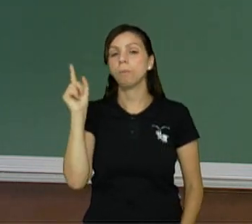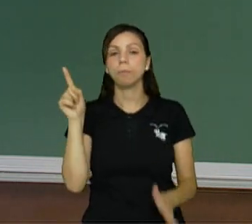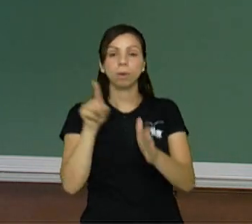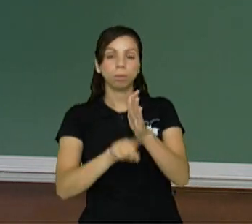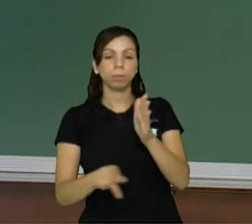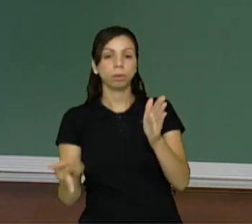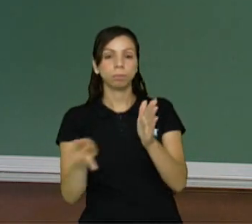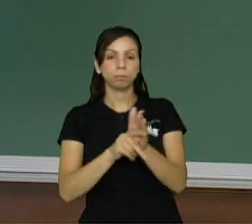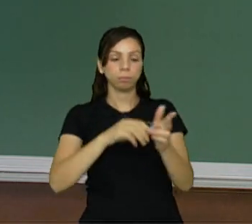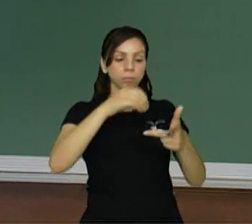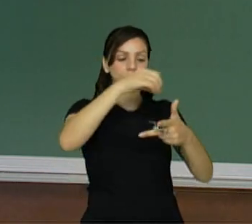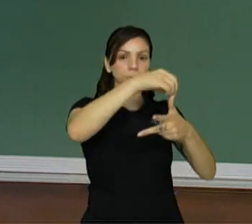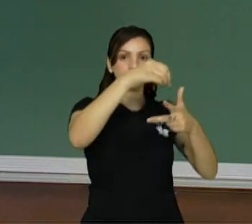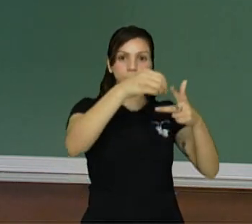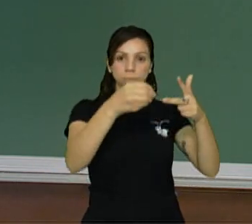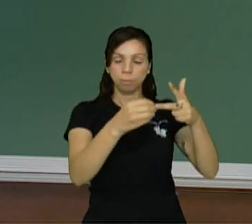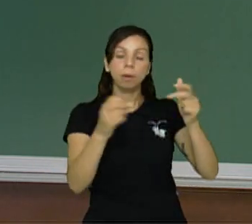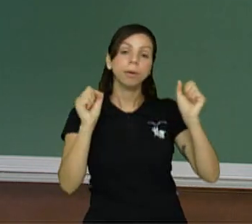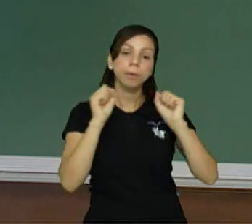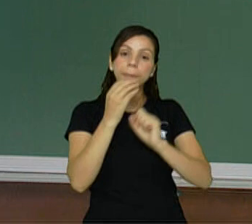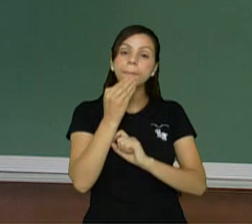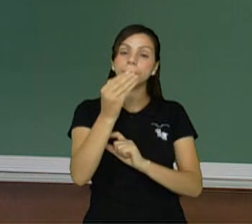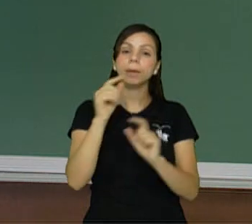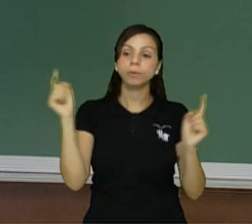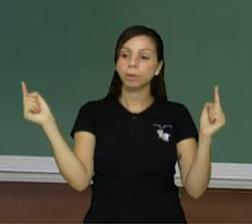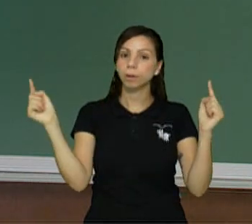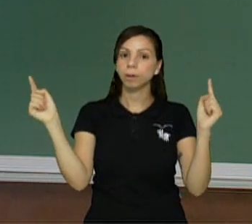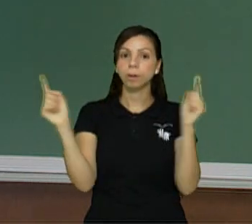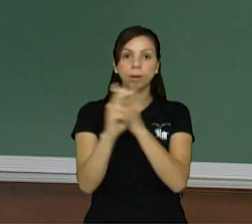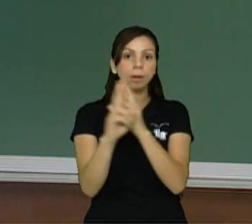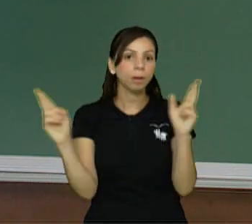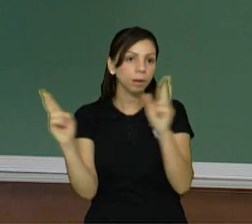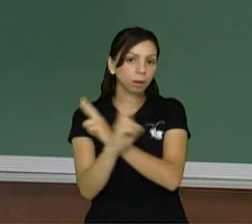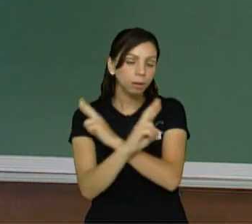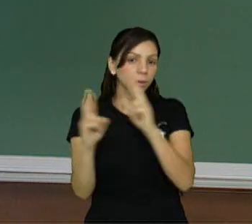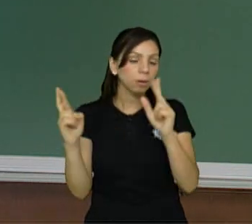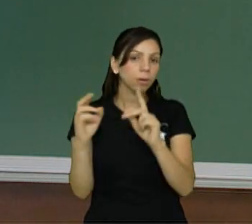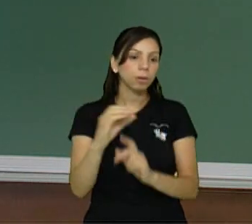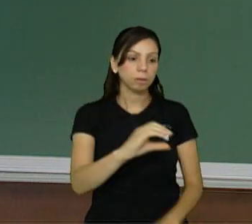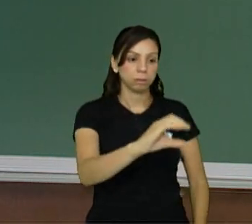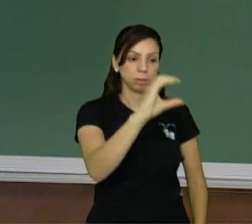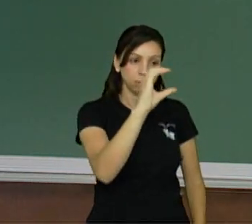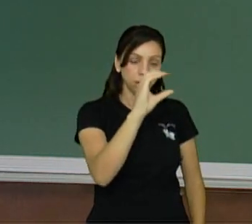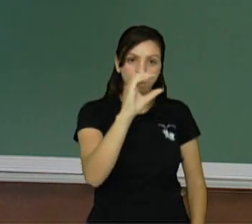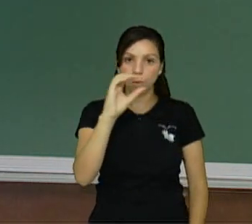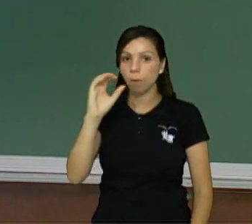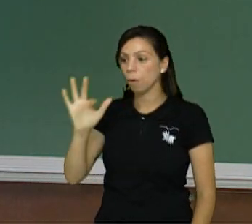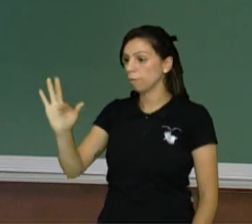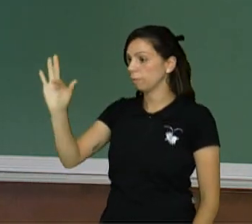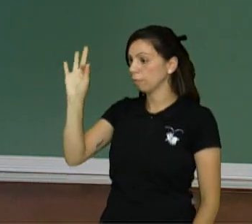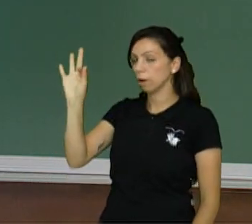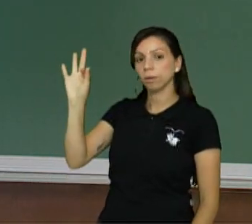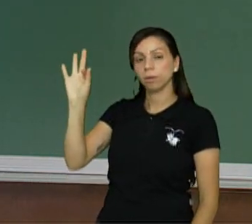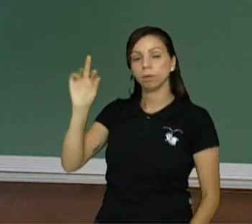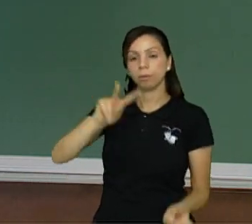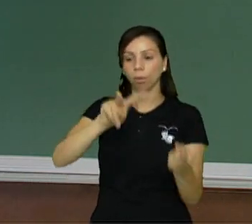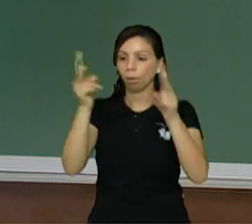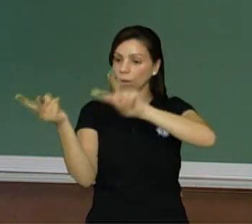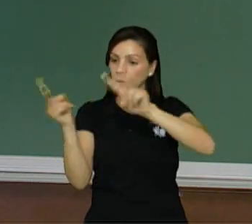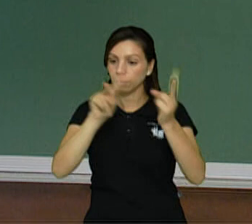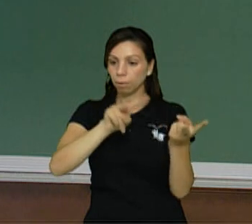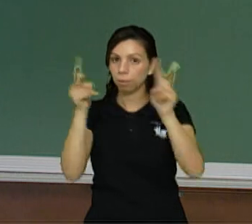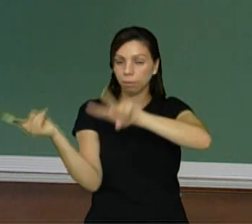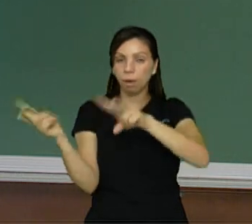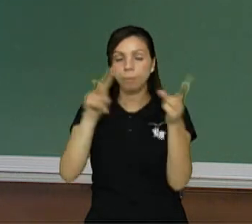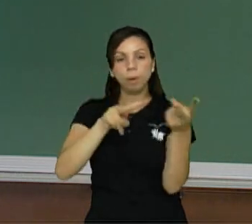pede para você relacionar o valor de uma escala em Celsius para Fahrenheit, em Celsius para Kelvin. De